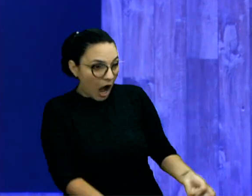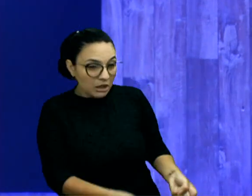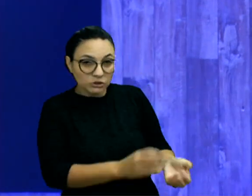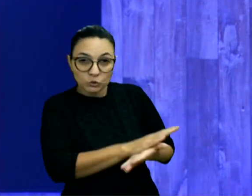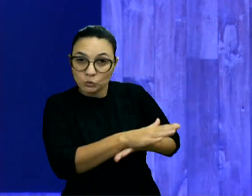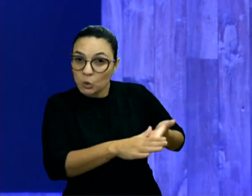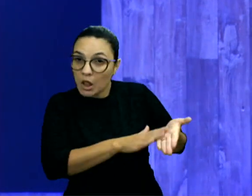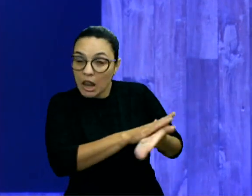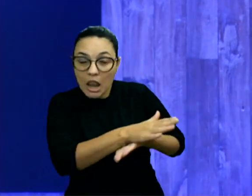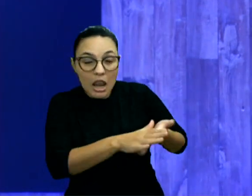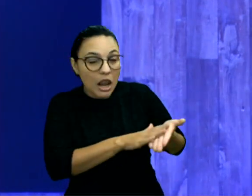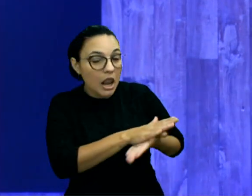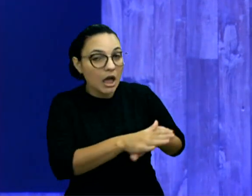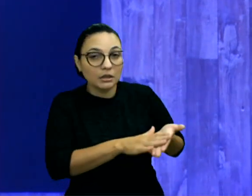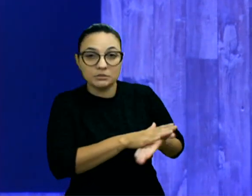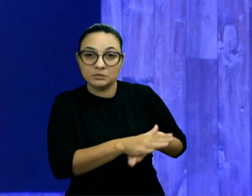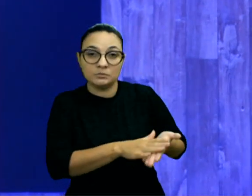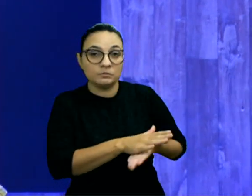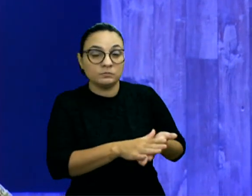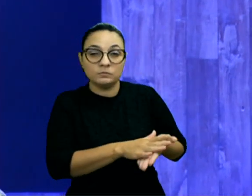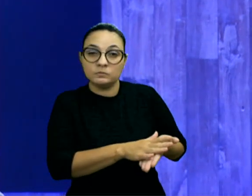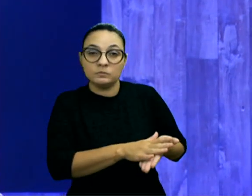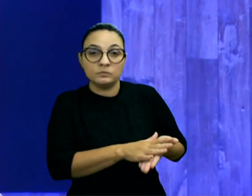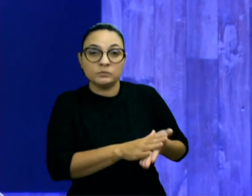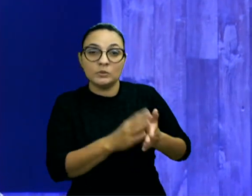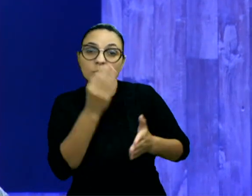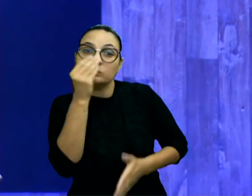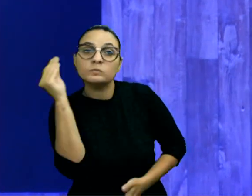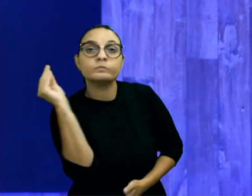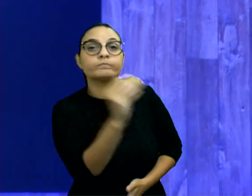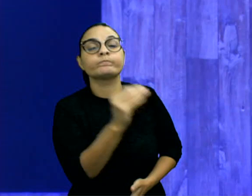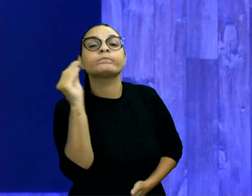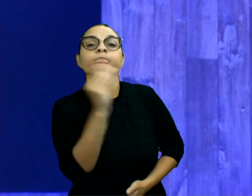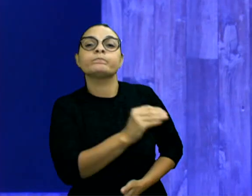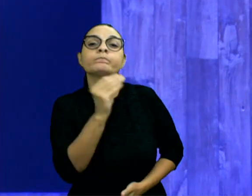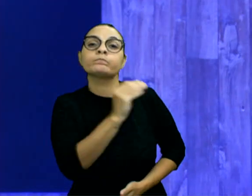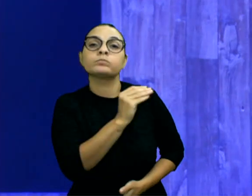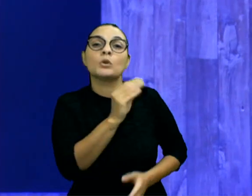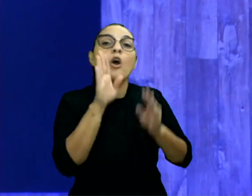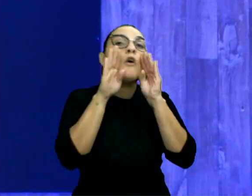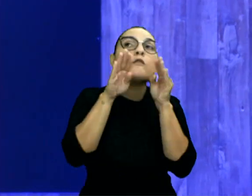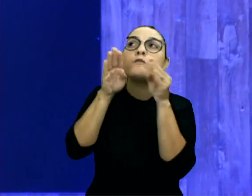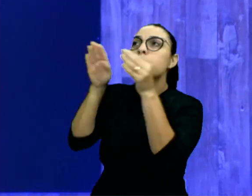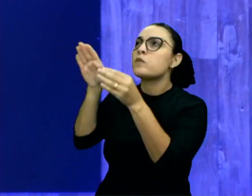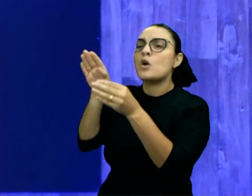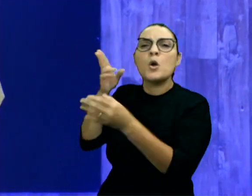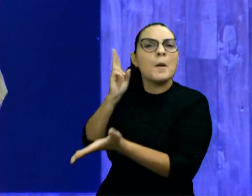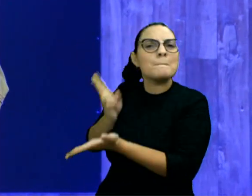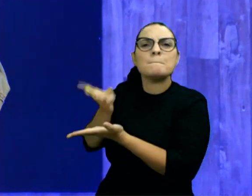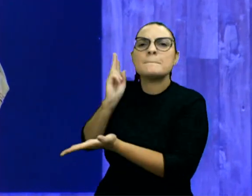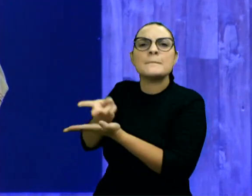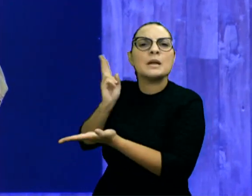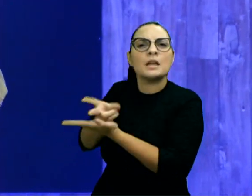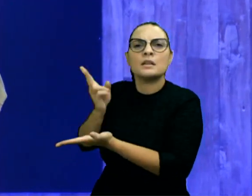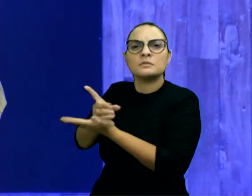costumava fazer. Ele não deixou de fazer aquilo que ele sempre costumava fazer.